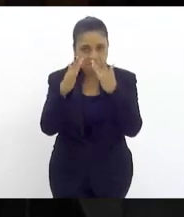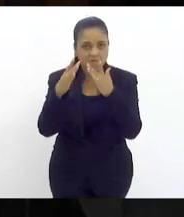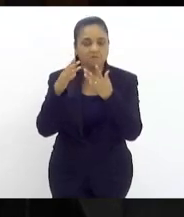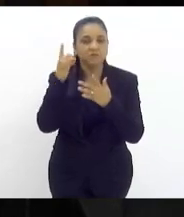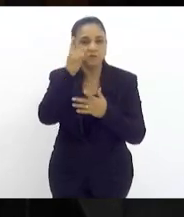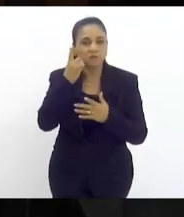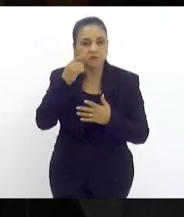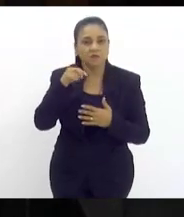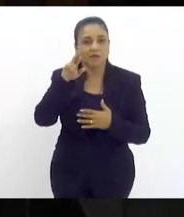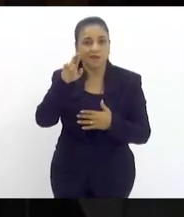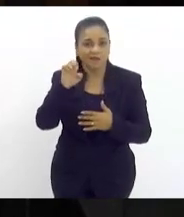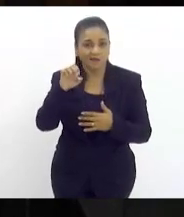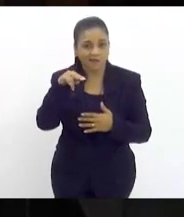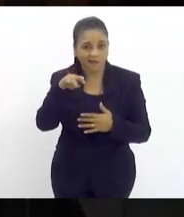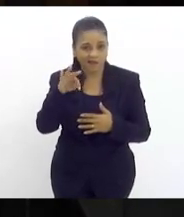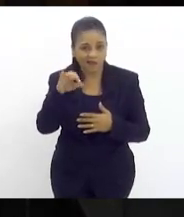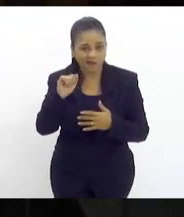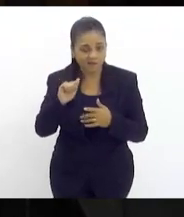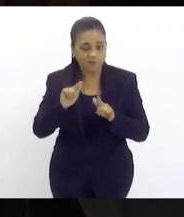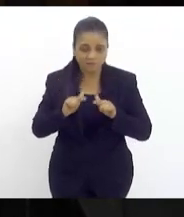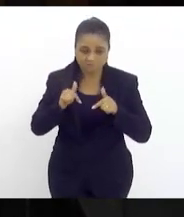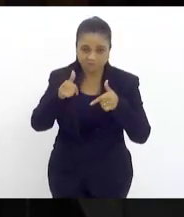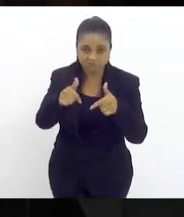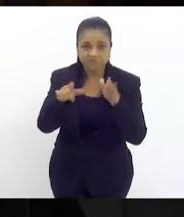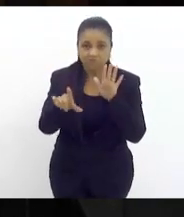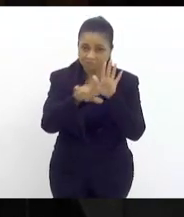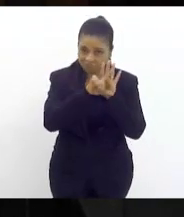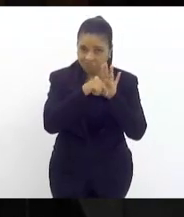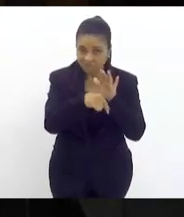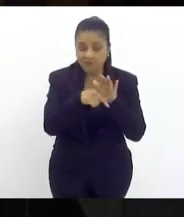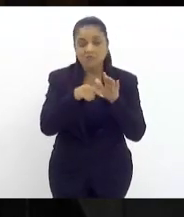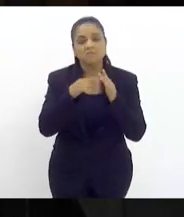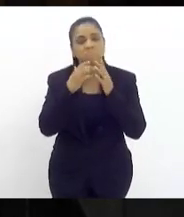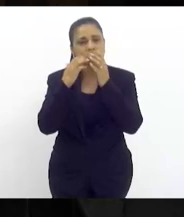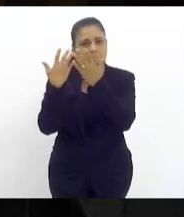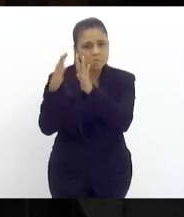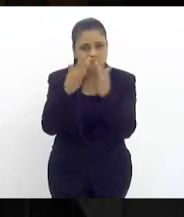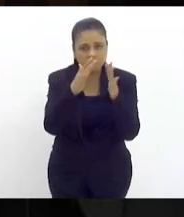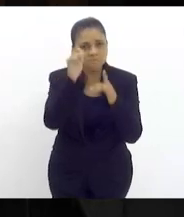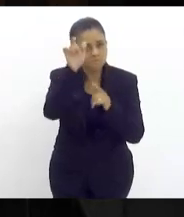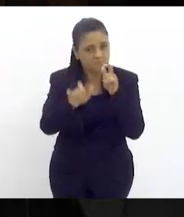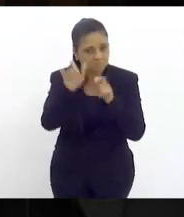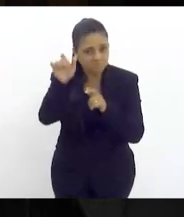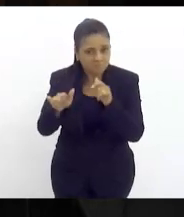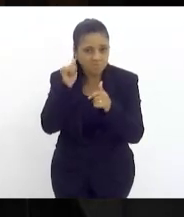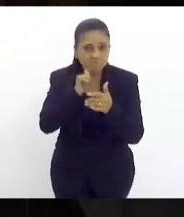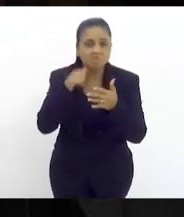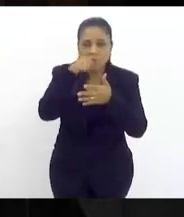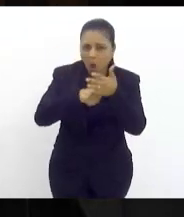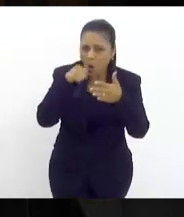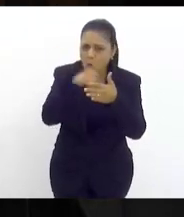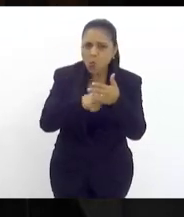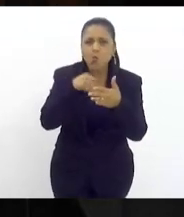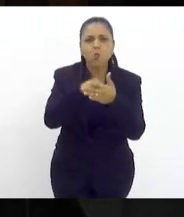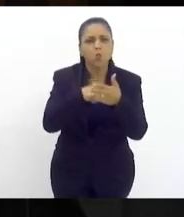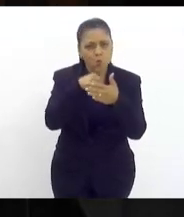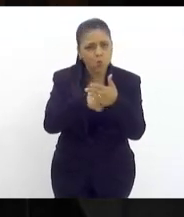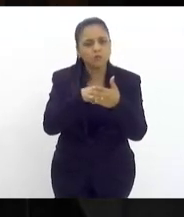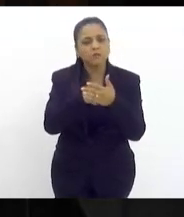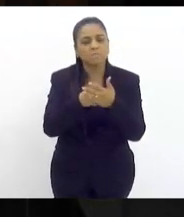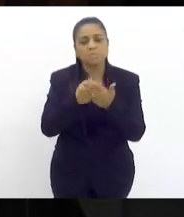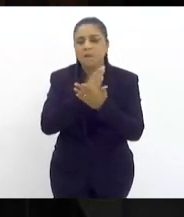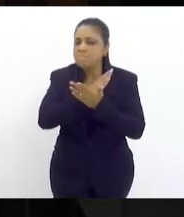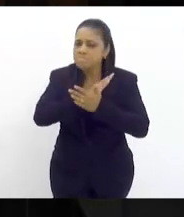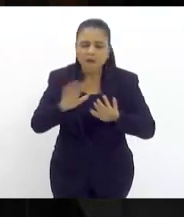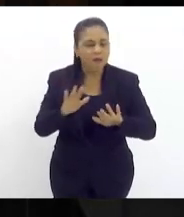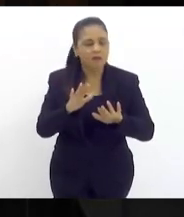indicação legislativa e parabenizar essas mulheres que em luta estão se organizando para dizer basta de violência